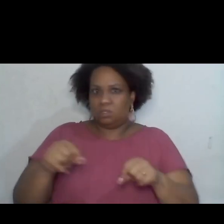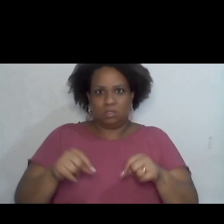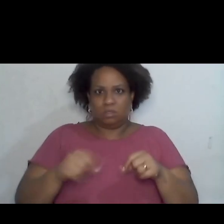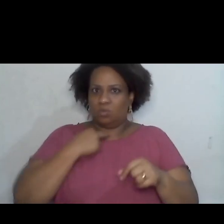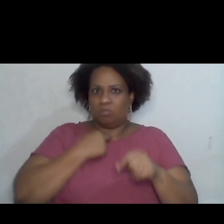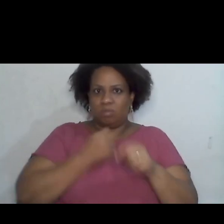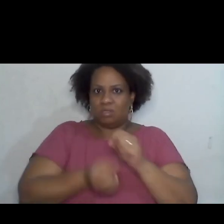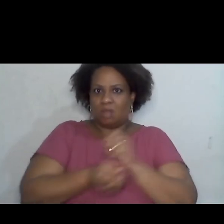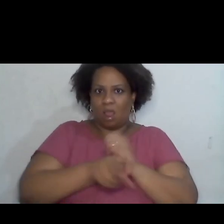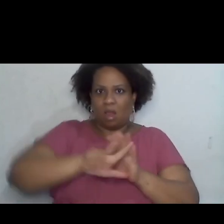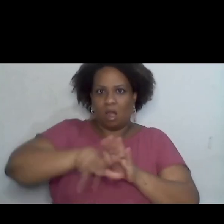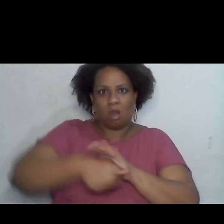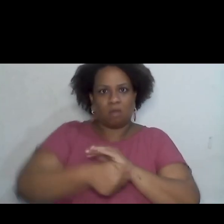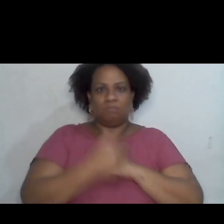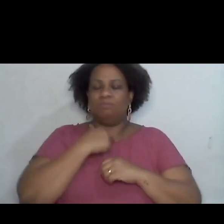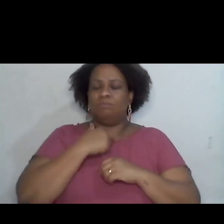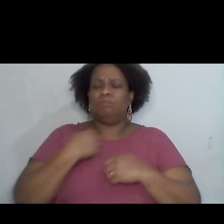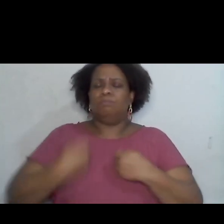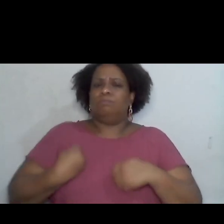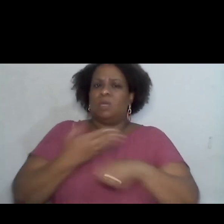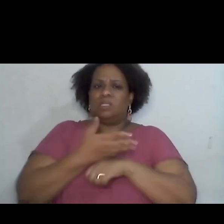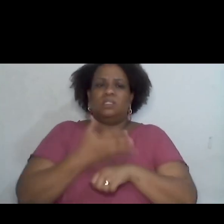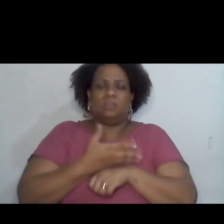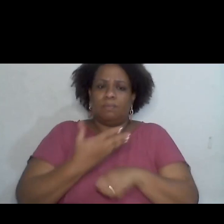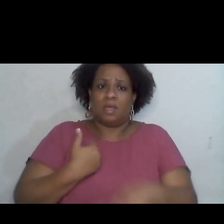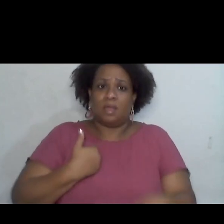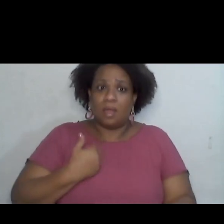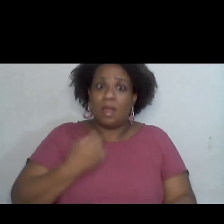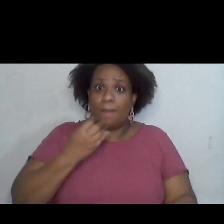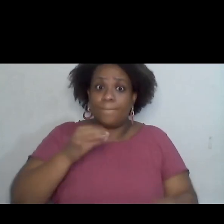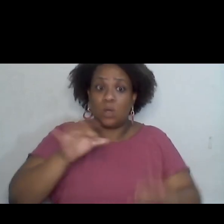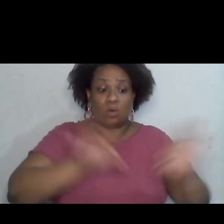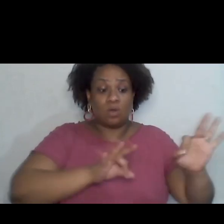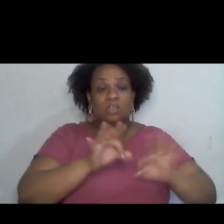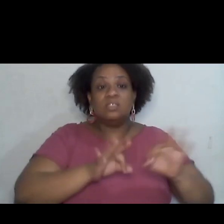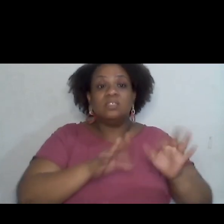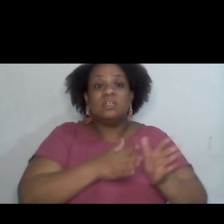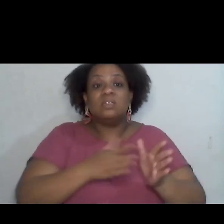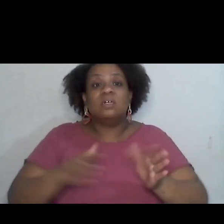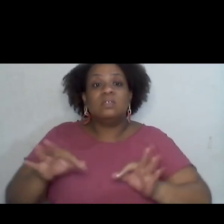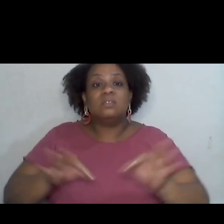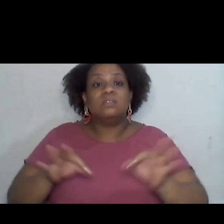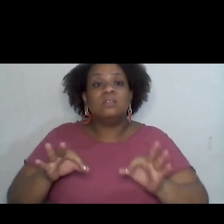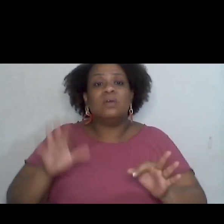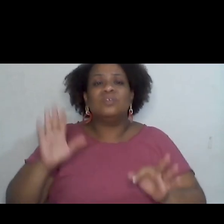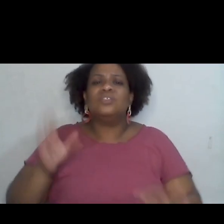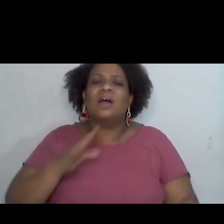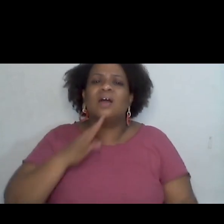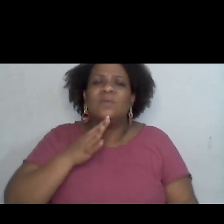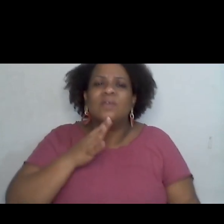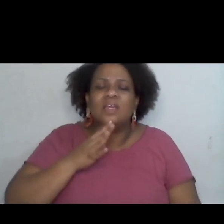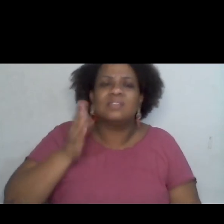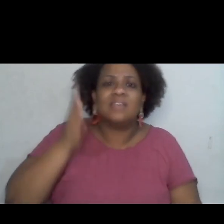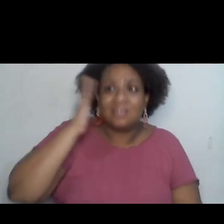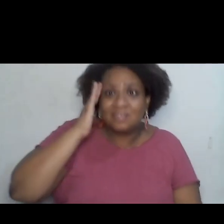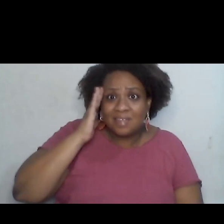precisam participar dele. Então, é bom, inclusive, que esse processo de organização aconteça para que quem já conhece mais, para